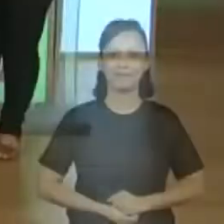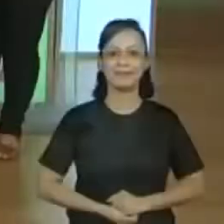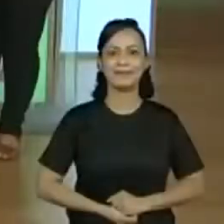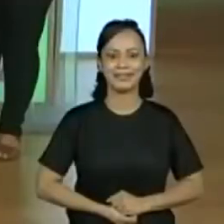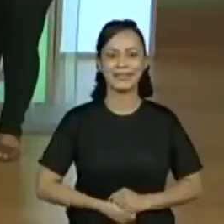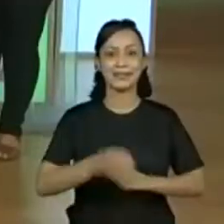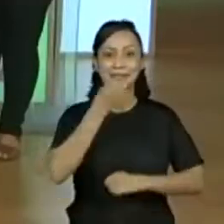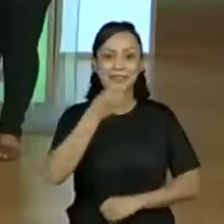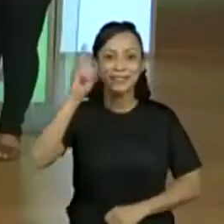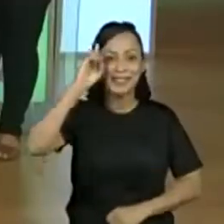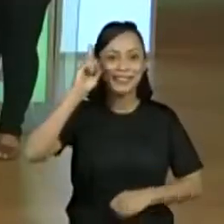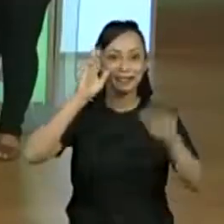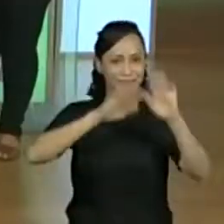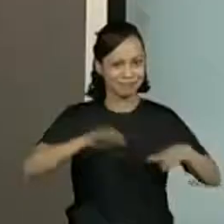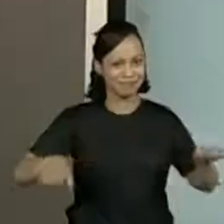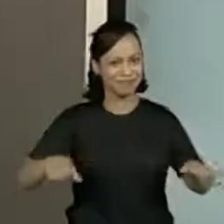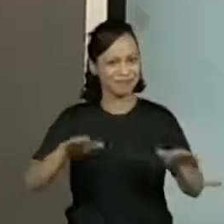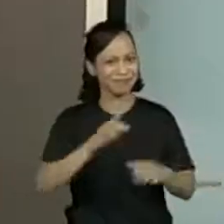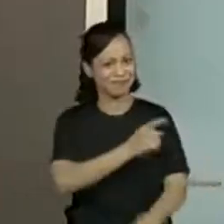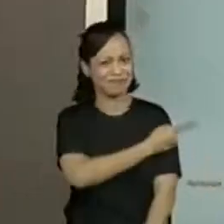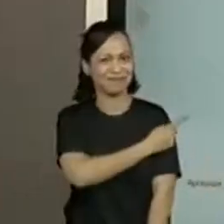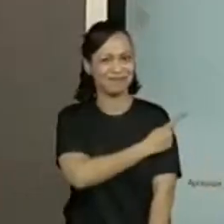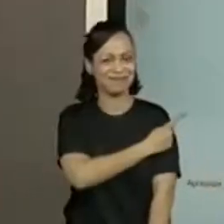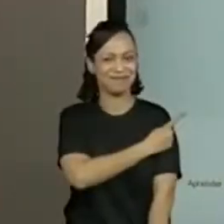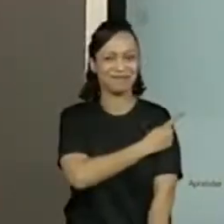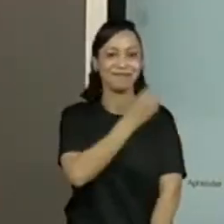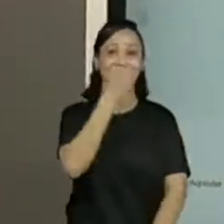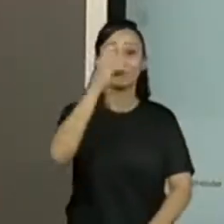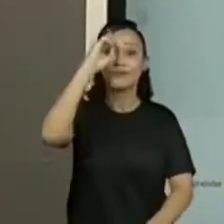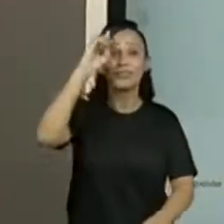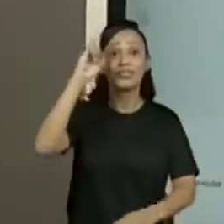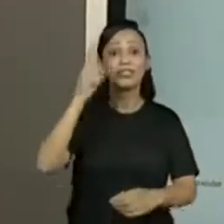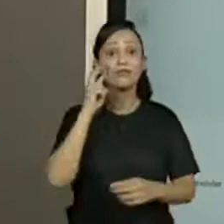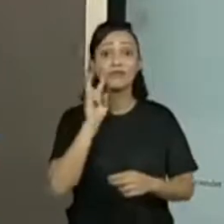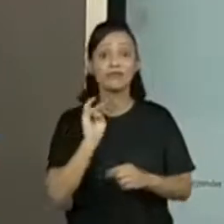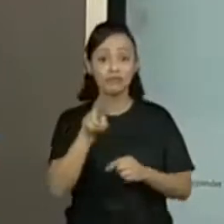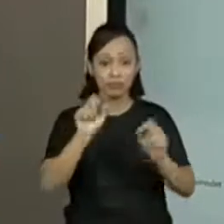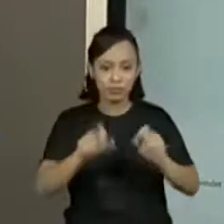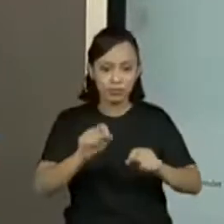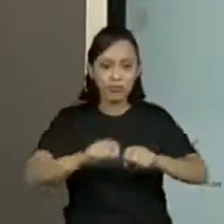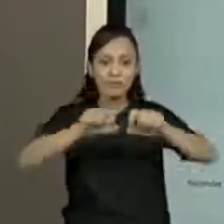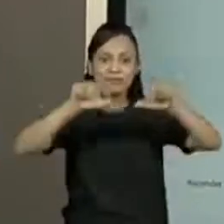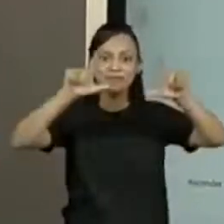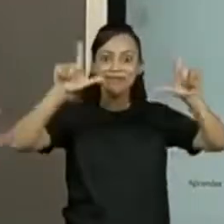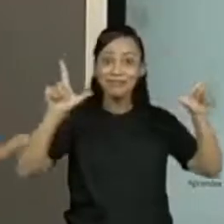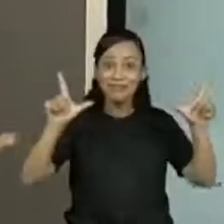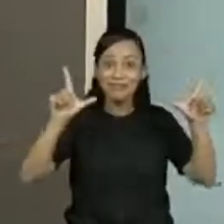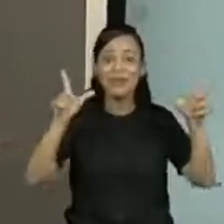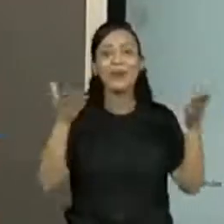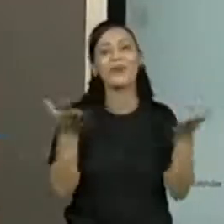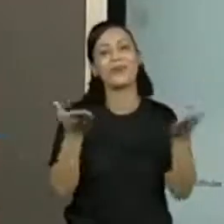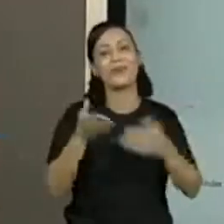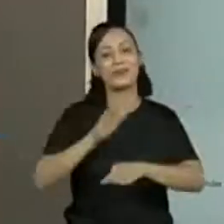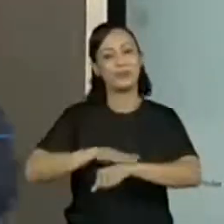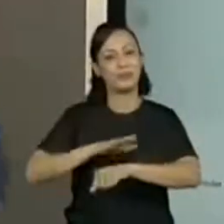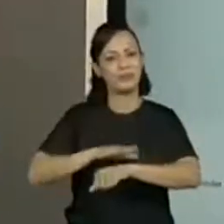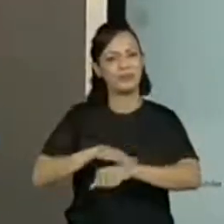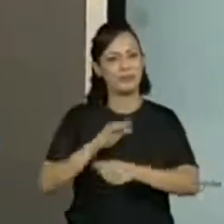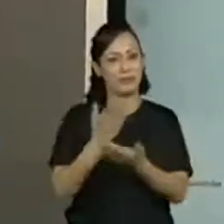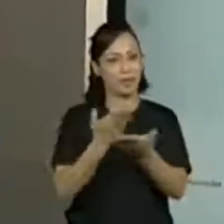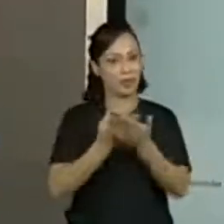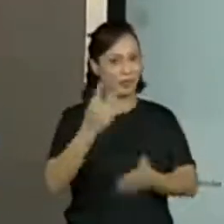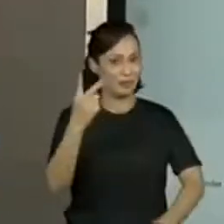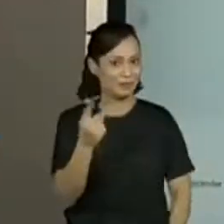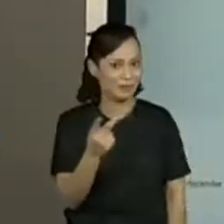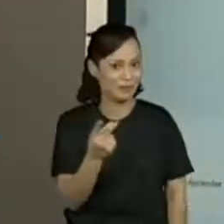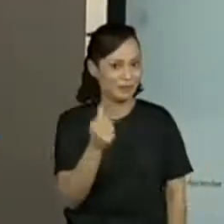Oi bom dia Turminha do 1º ano bom dia para você que tá chegando para esse segundo momento da nossa aula de língua portuguesa